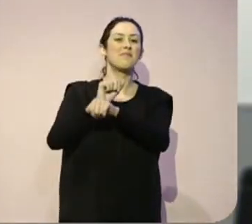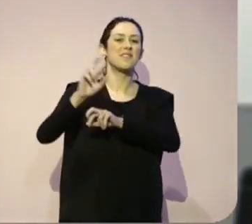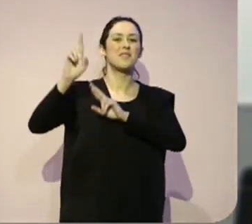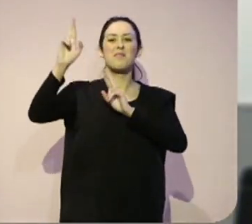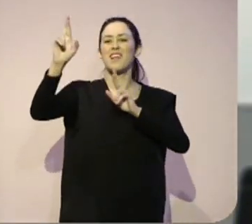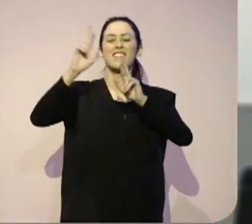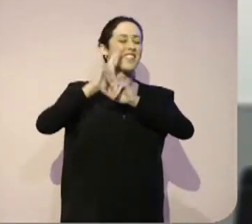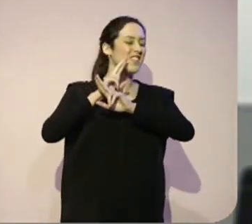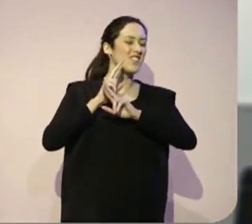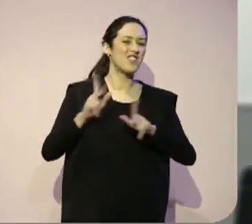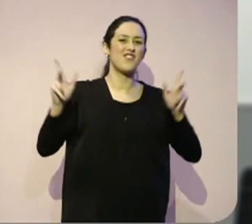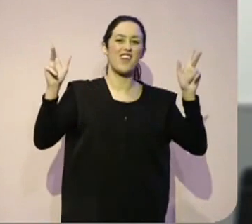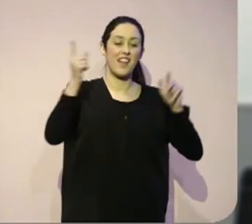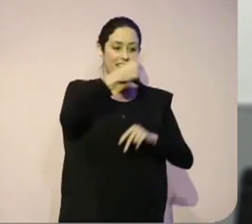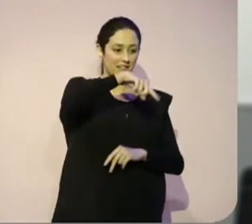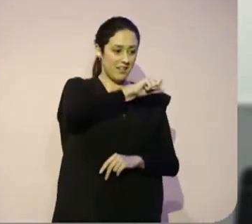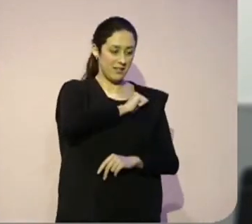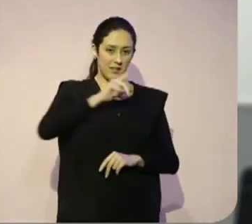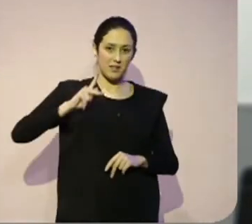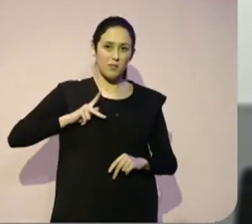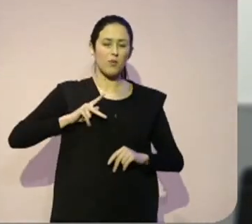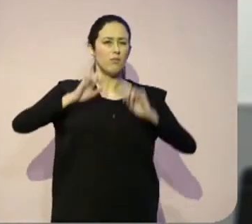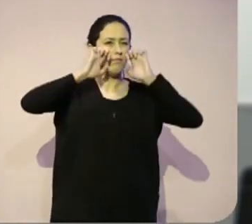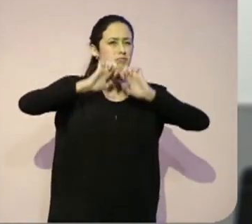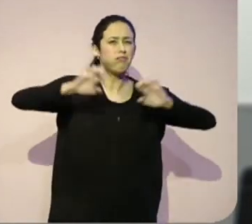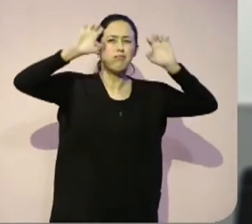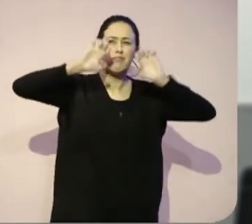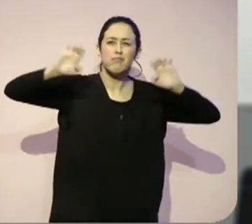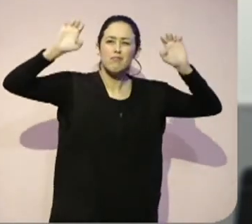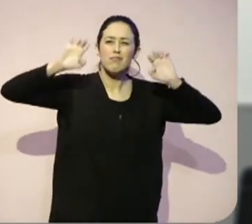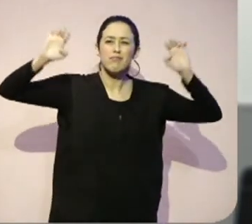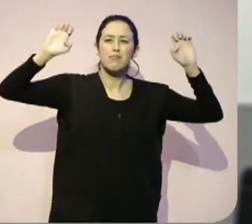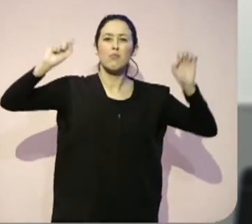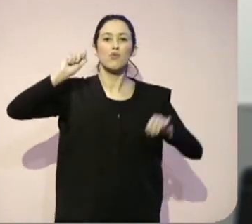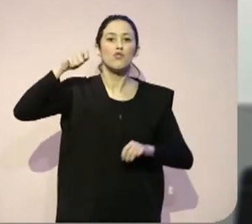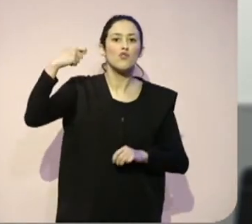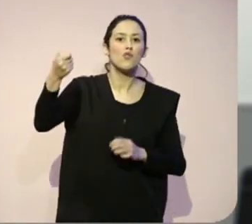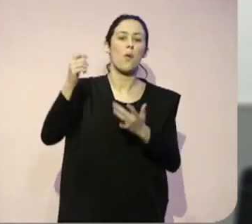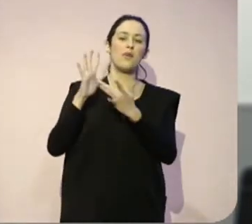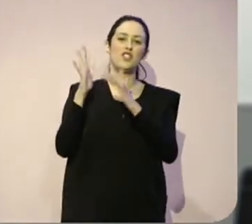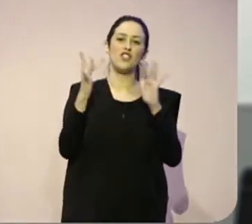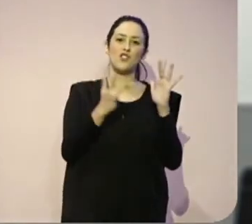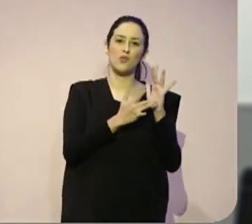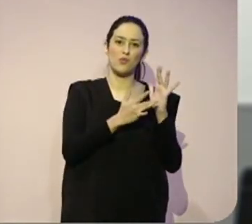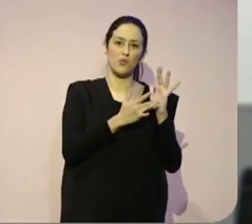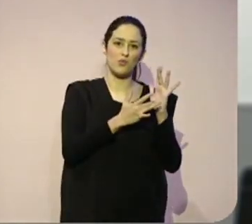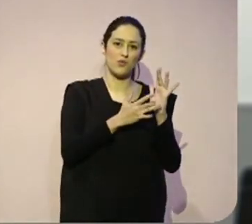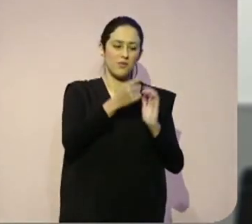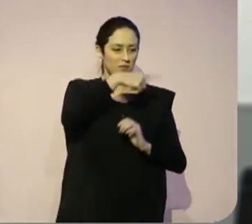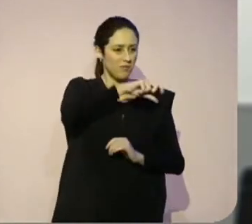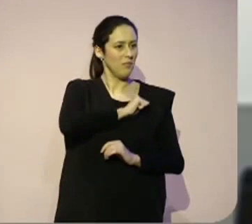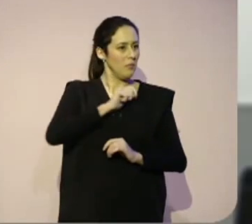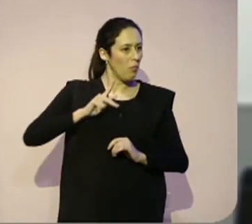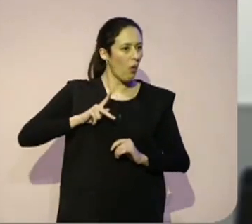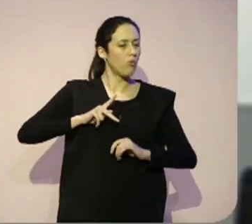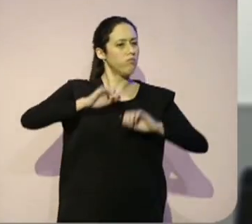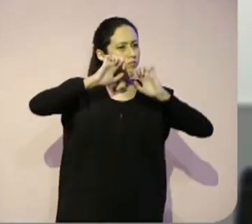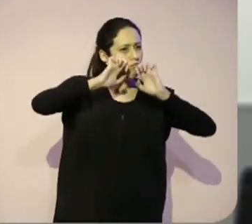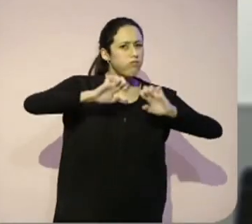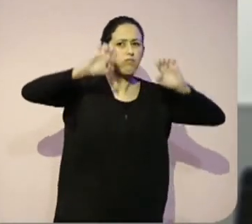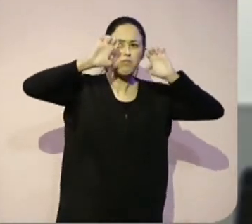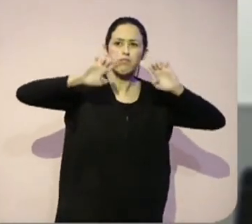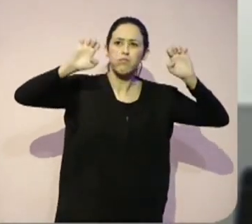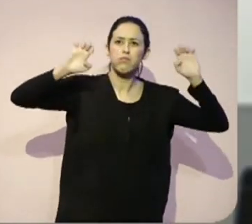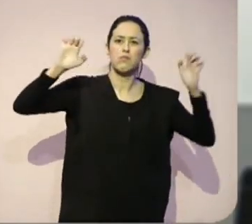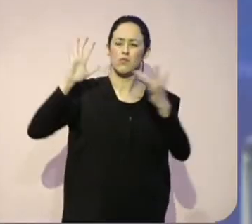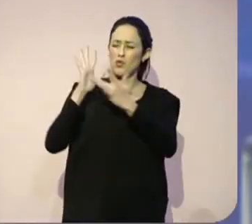estão anunciando a esperança que é Jesus. Eles estão anunciando esse nome que tem poder